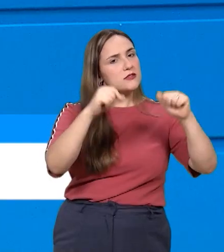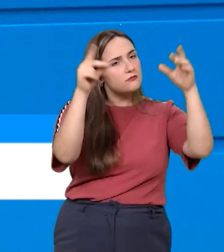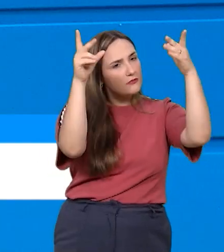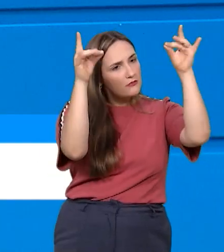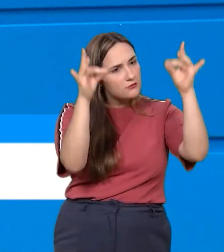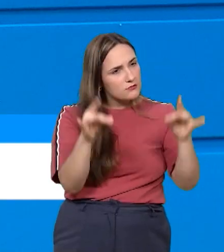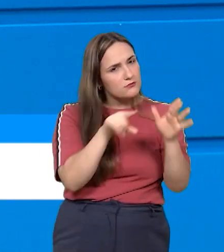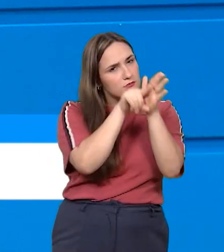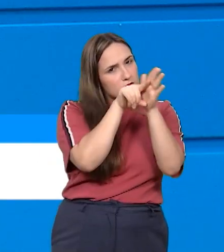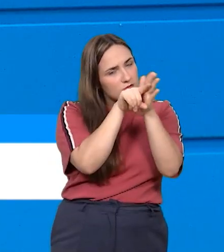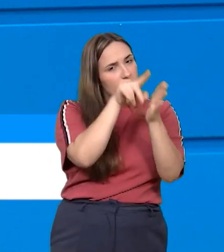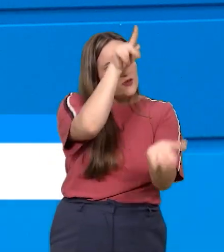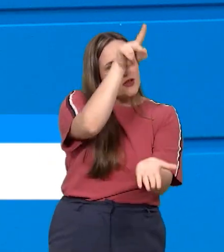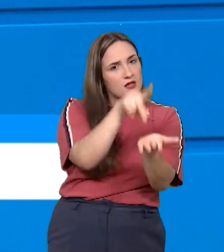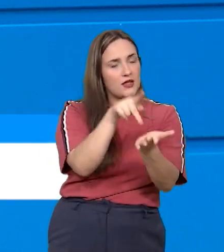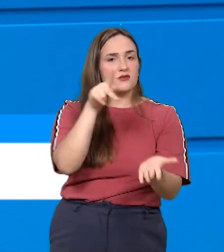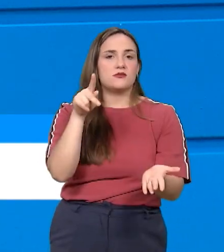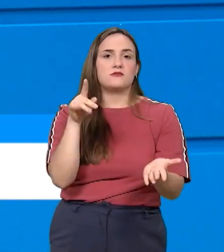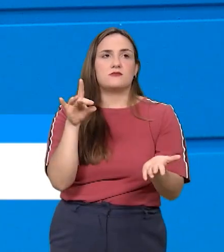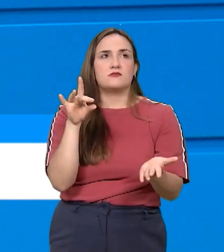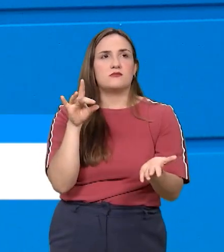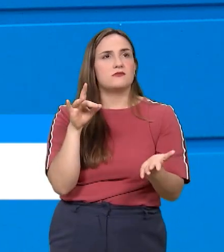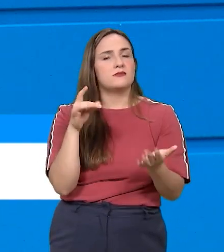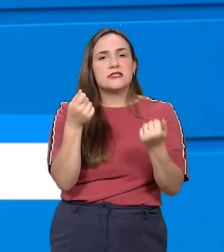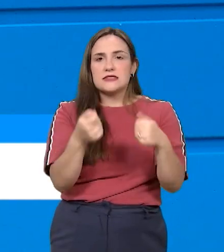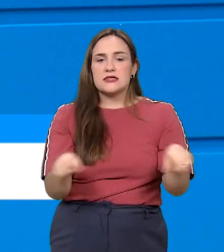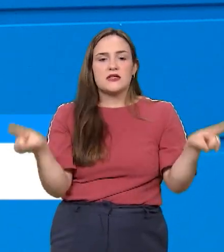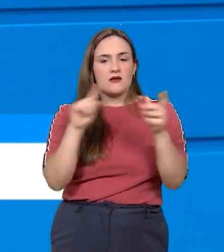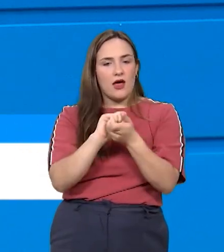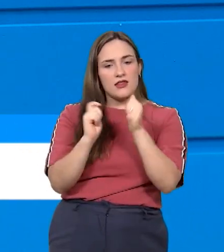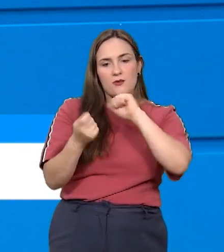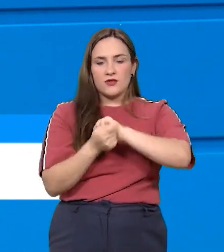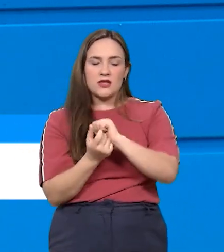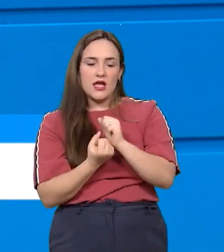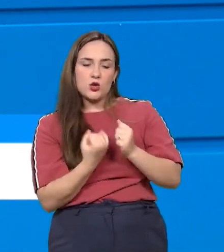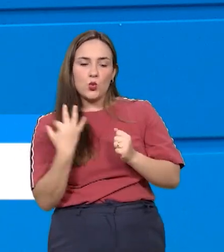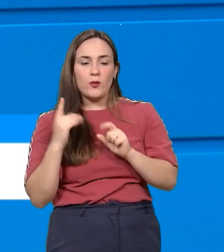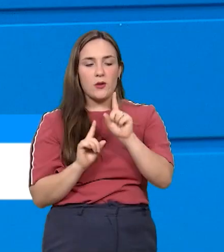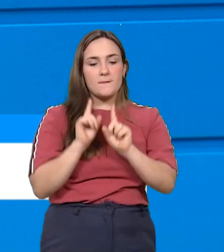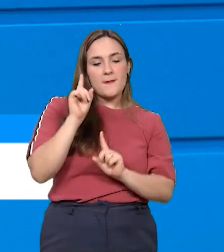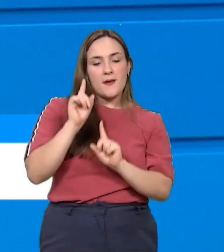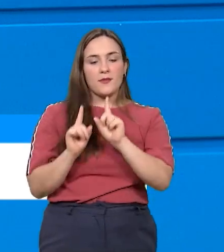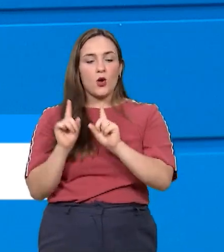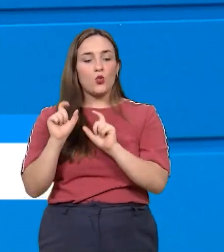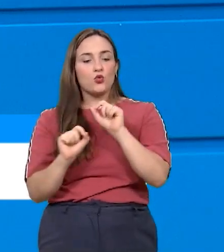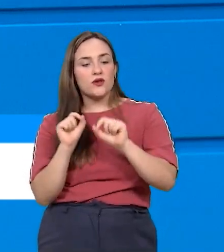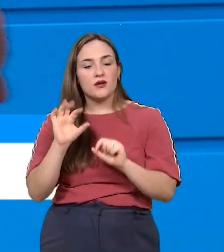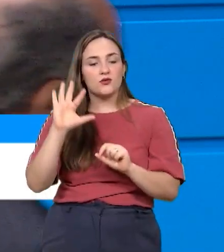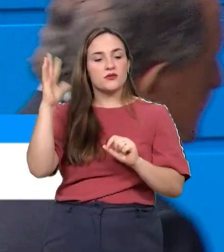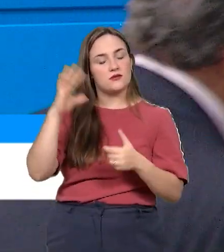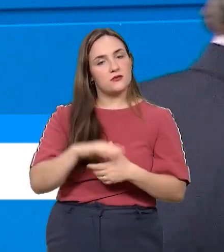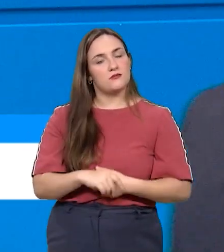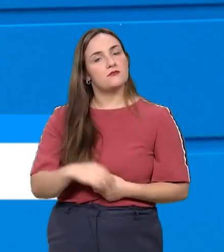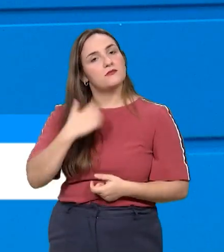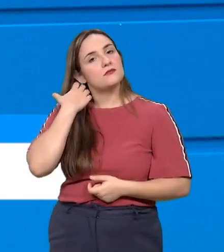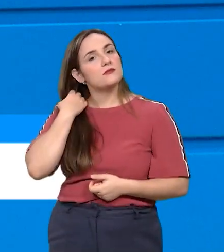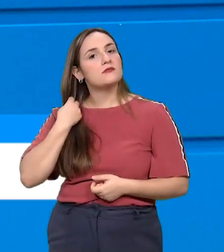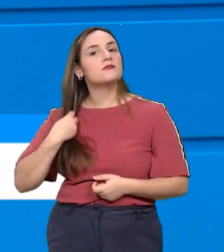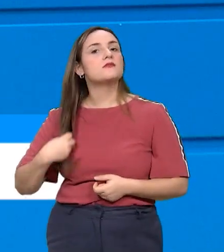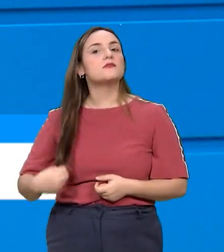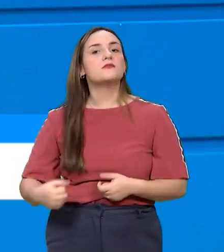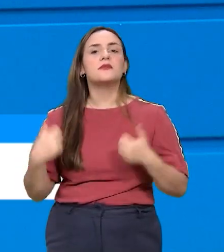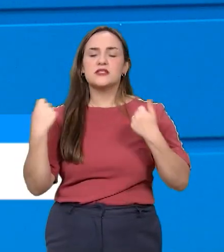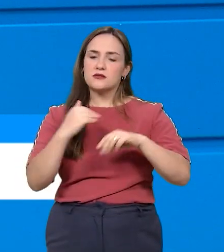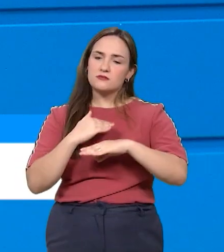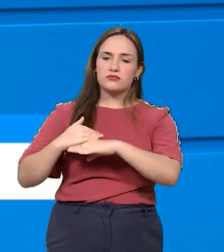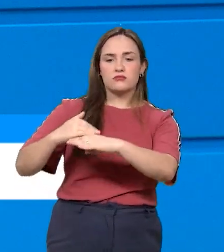os números, toda a realidade. Então não há que maquiar números, não há que maquiar a situação, né? É tudo de uma